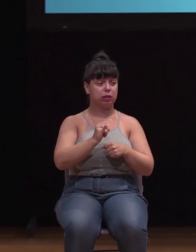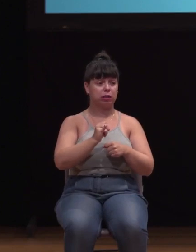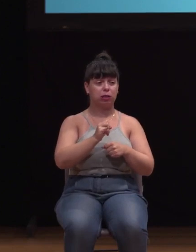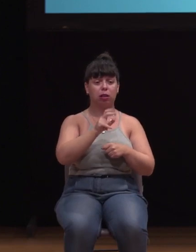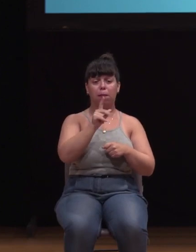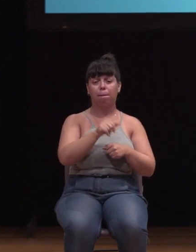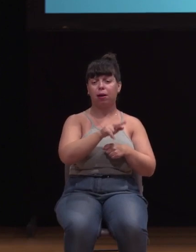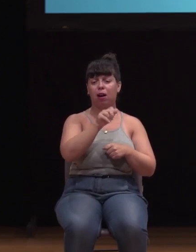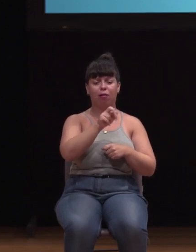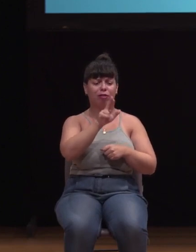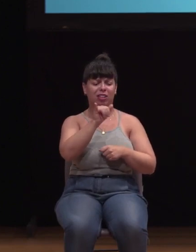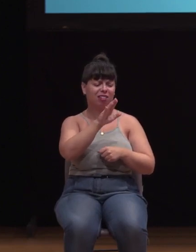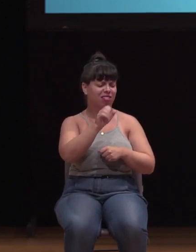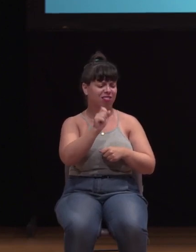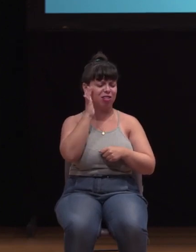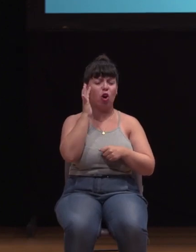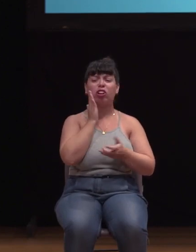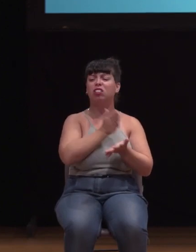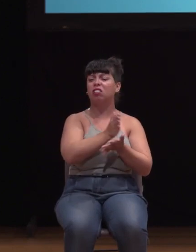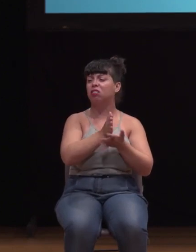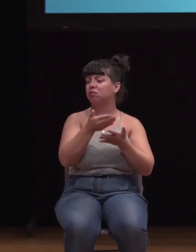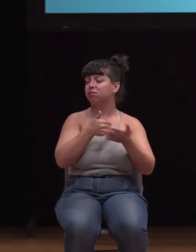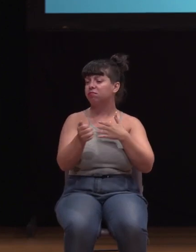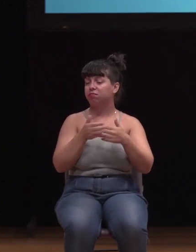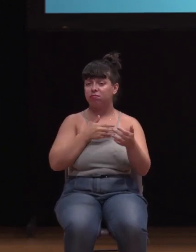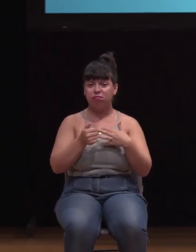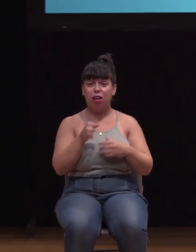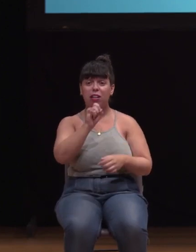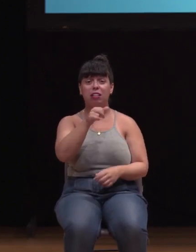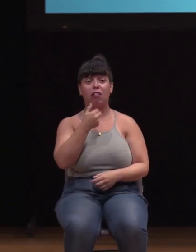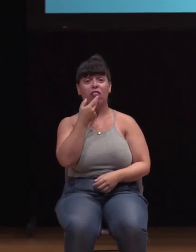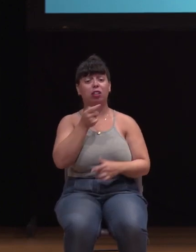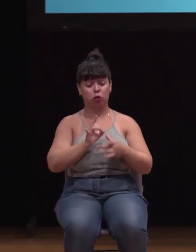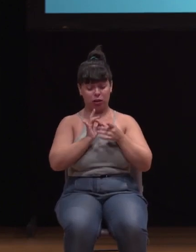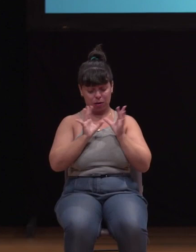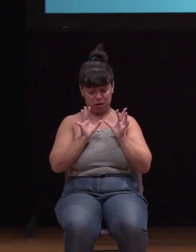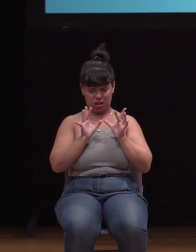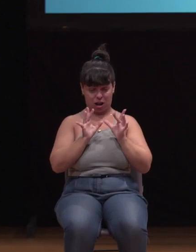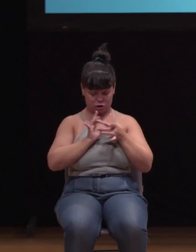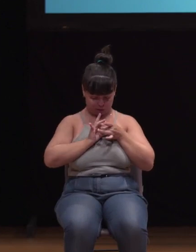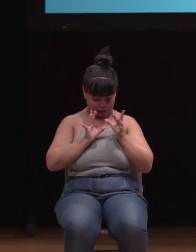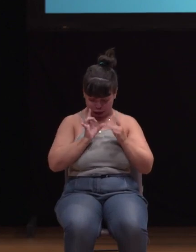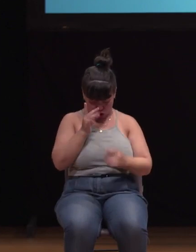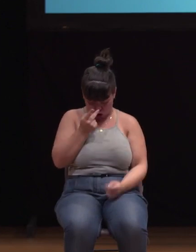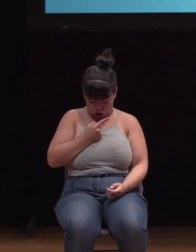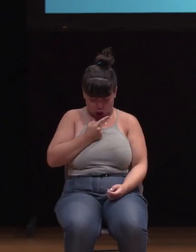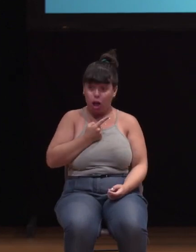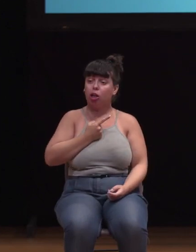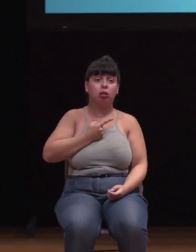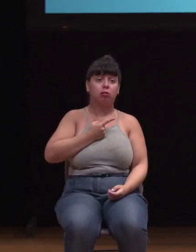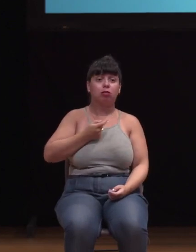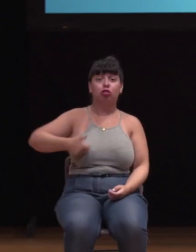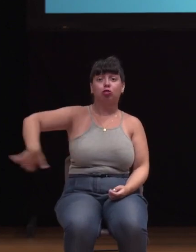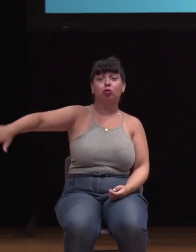africanista, radical, mas a gente tem que pensar que se a gente está falando em liberdade, a gente está falando da liberdade de todo mundo, inclusive da mulher